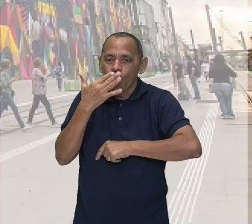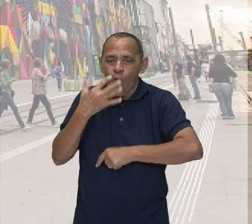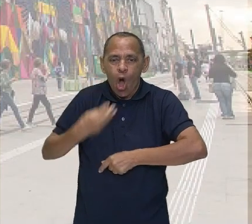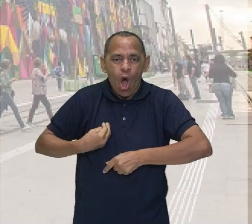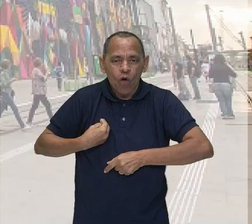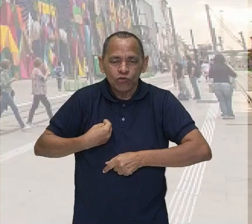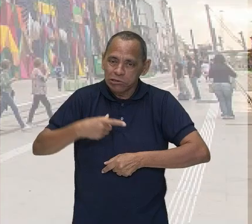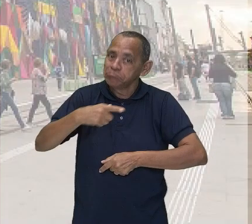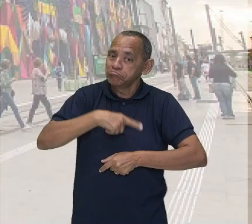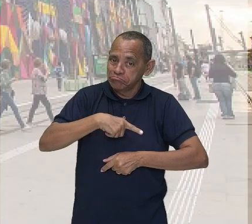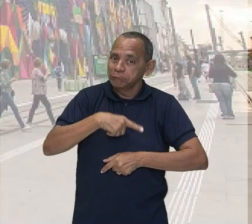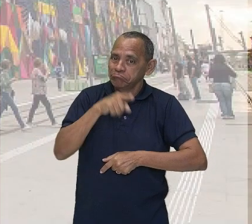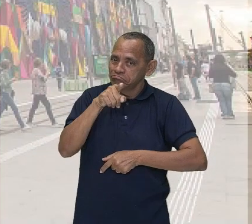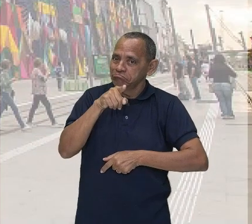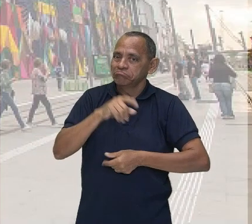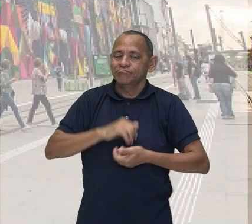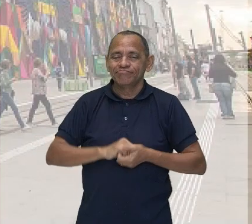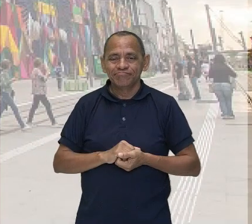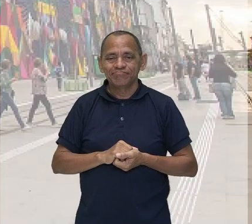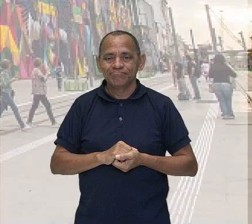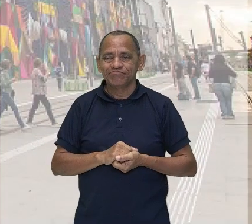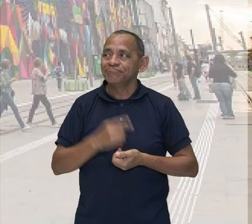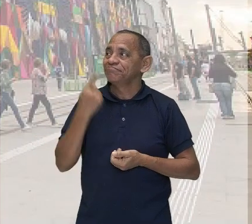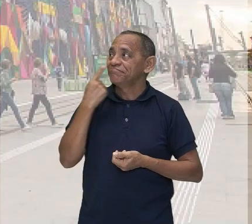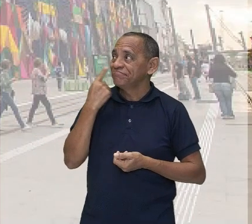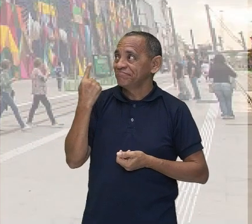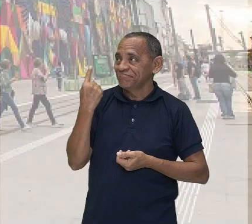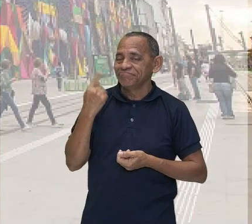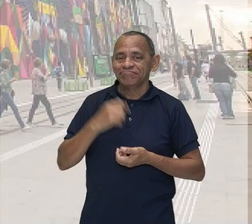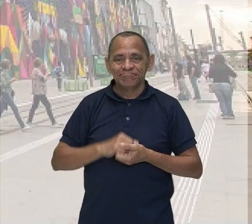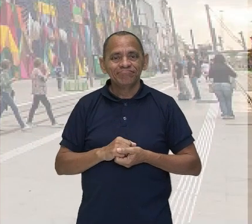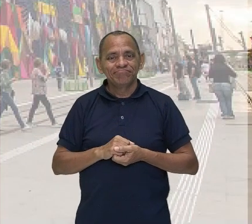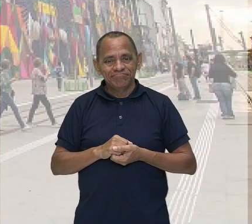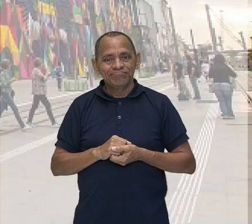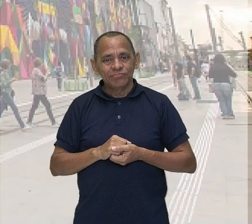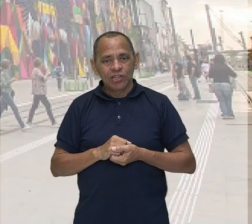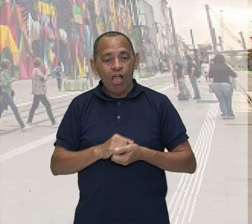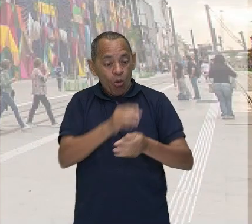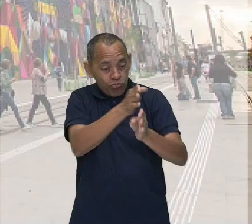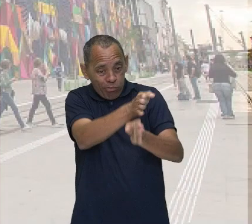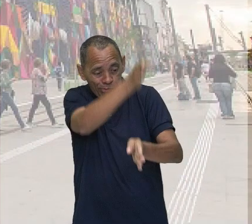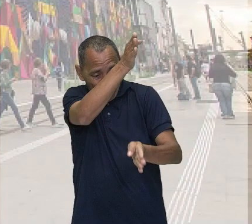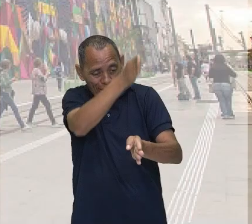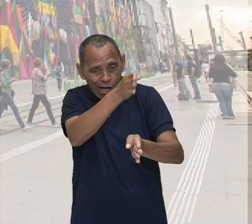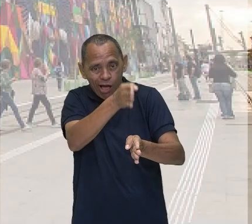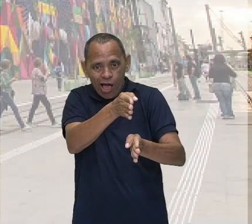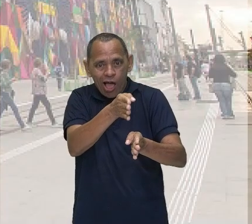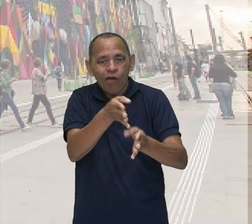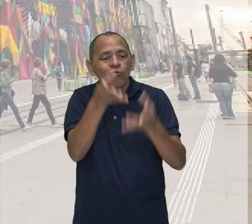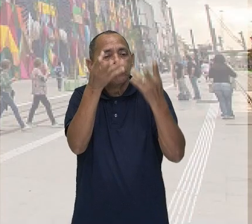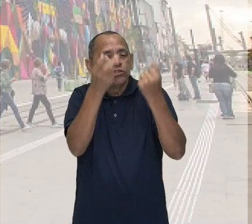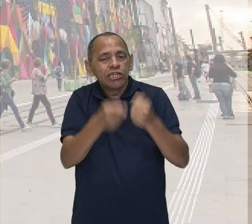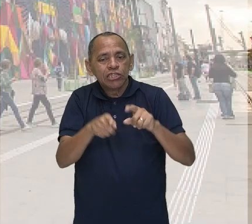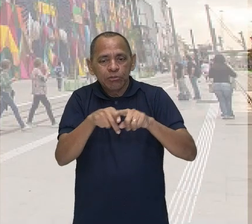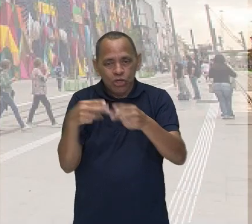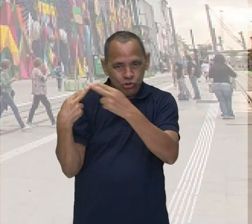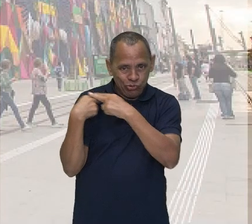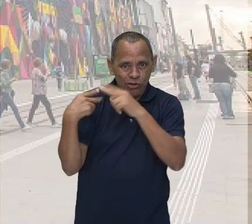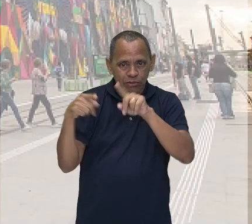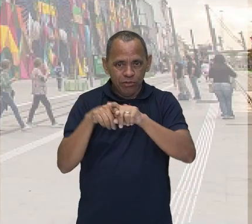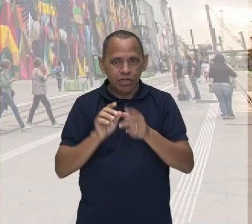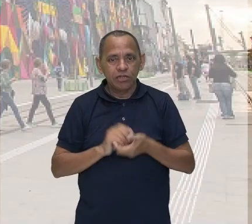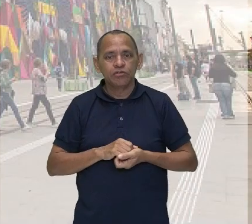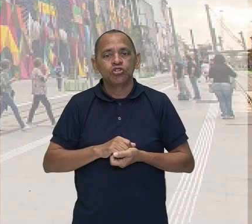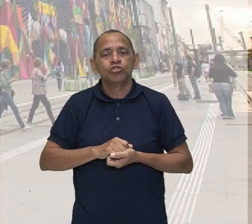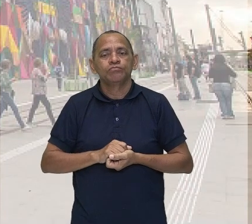só, aqui nós estamos diante de um mural que foi autorizado, provavelmente alguém que foi contratado. Lembra que a gente